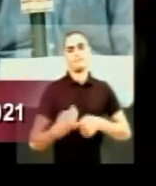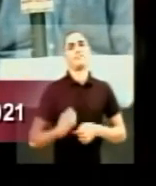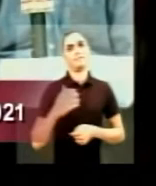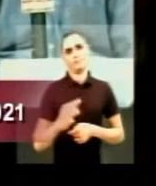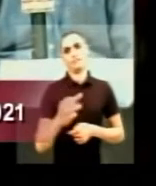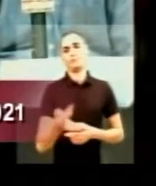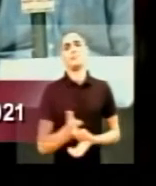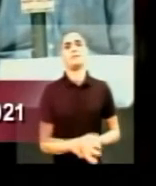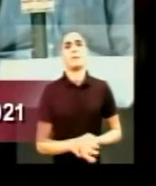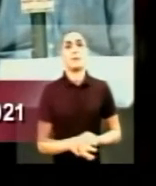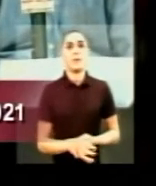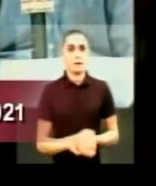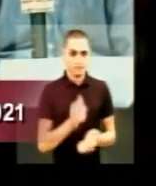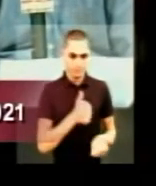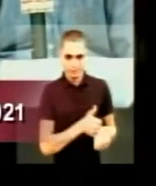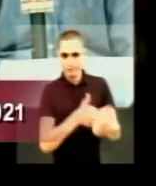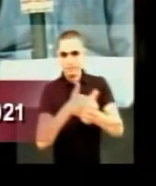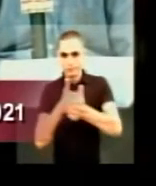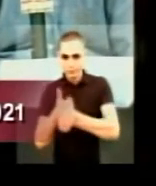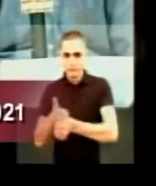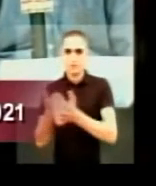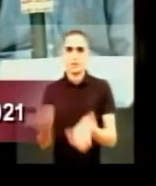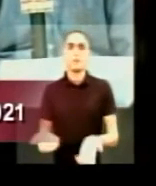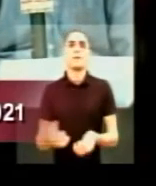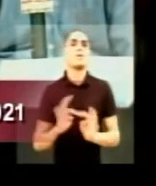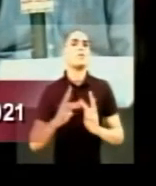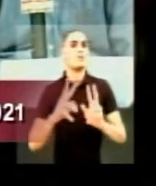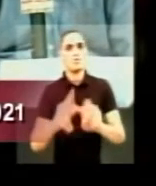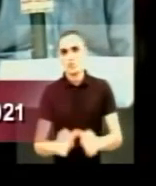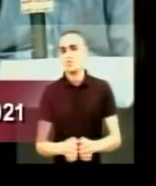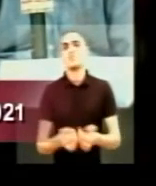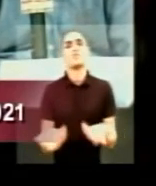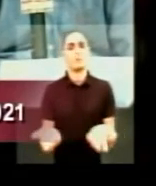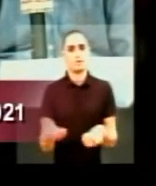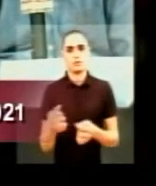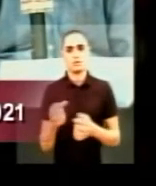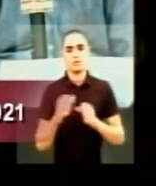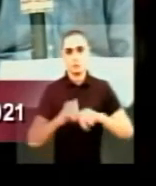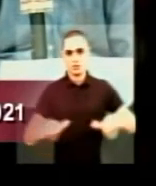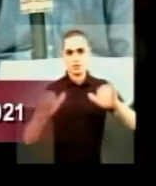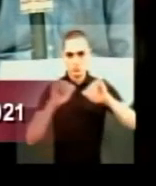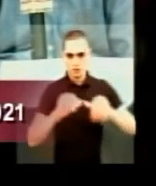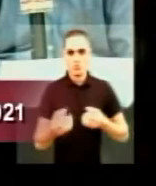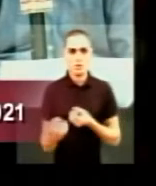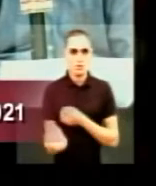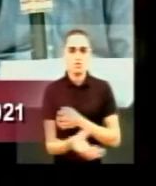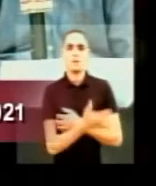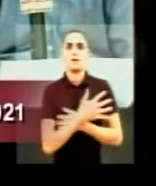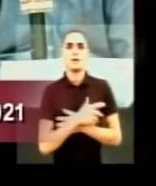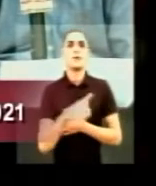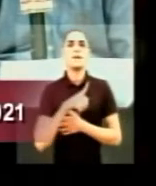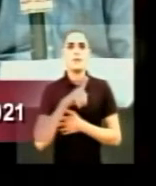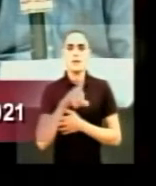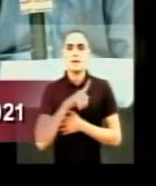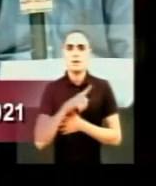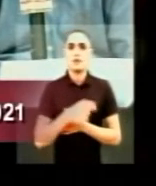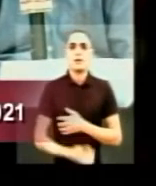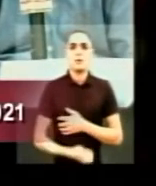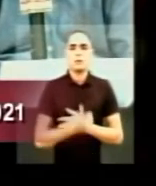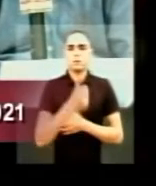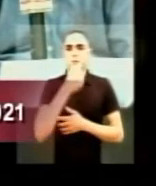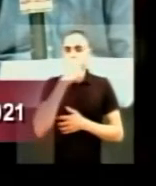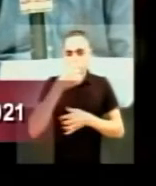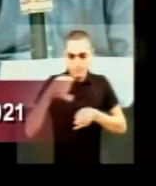E acompanhando toda essa tendência, existe um aumento da taxa de ocupação de leitos